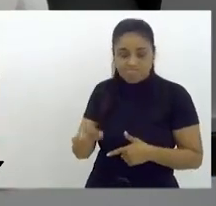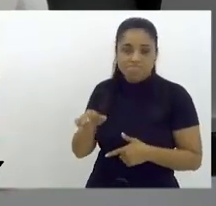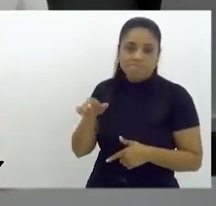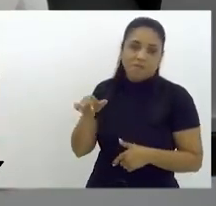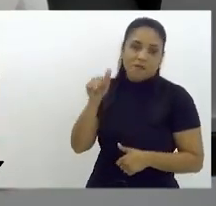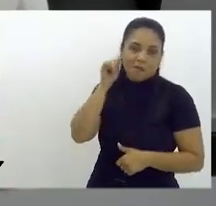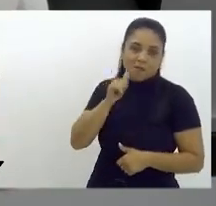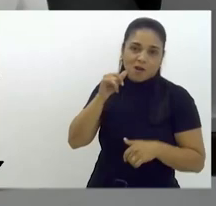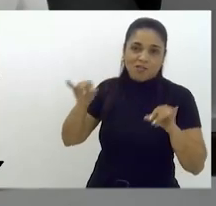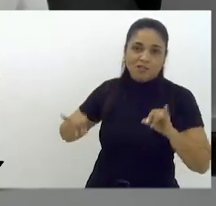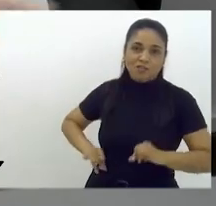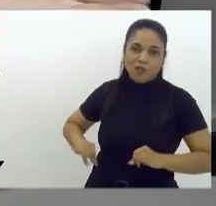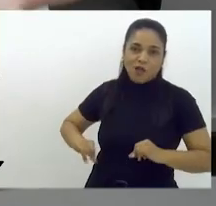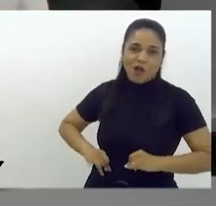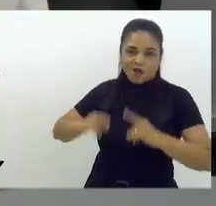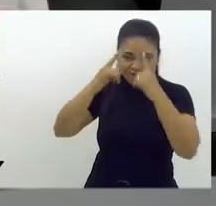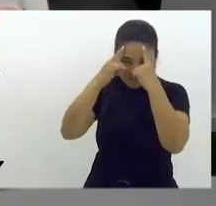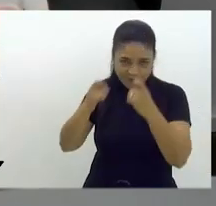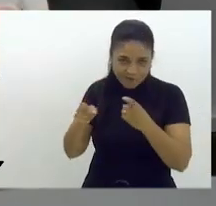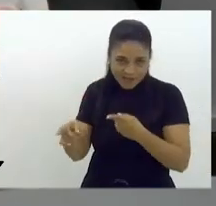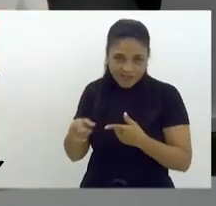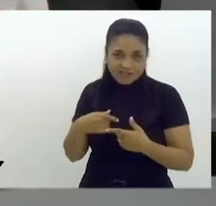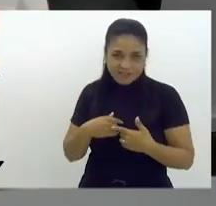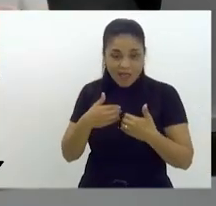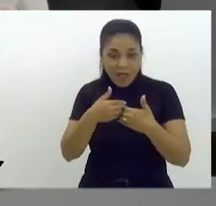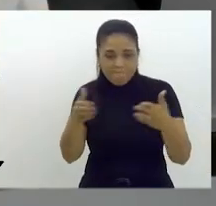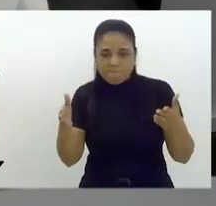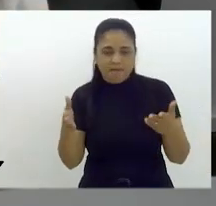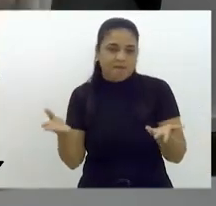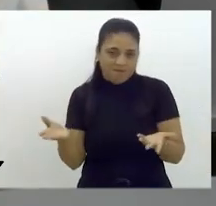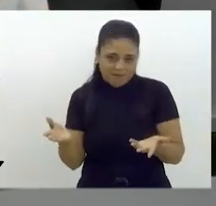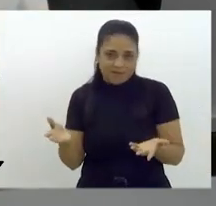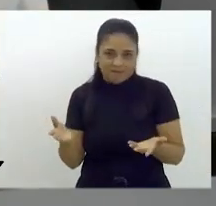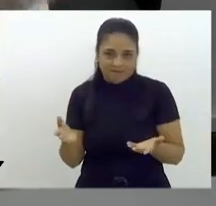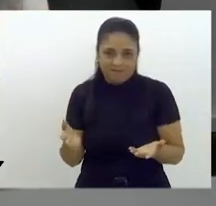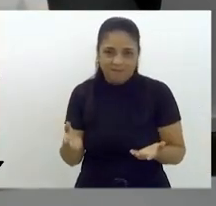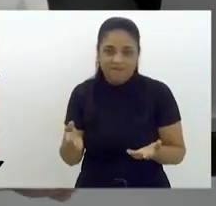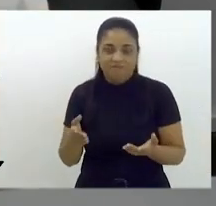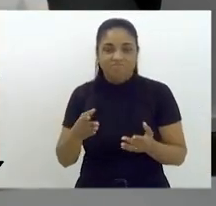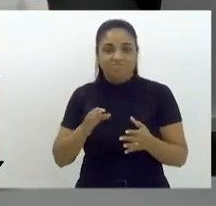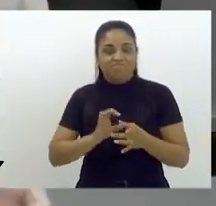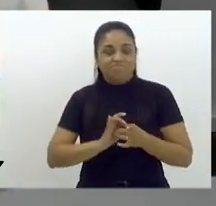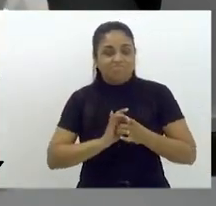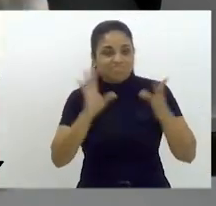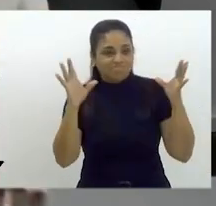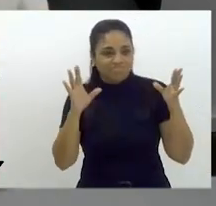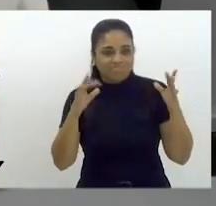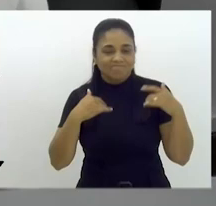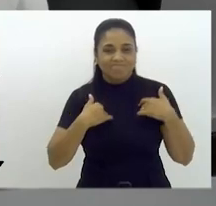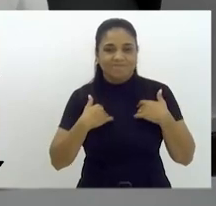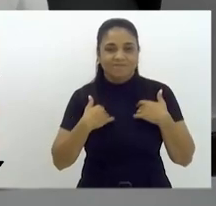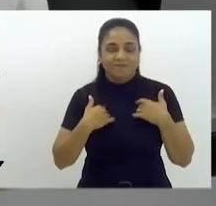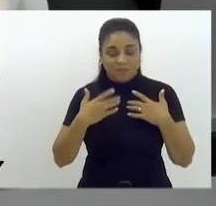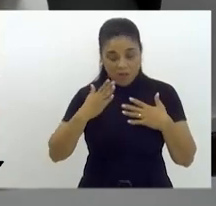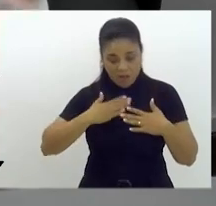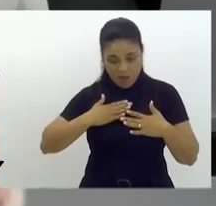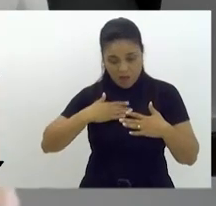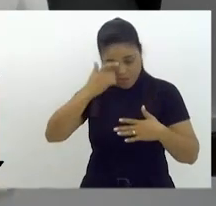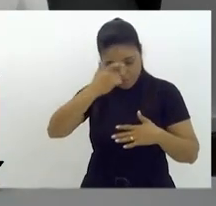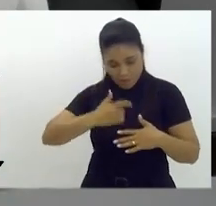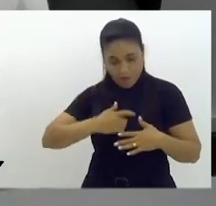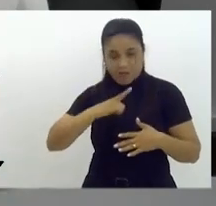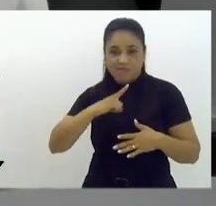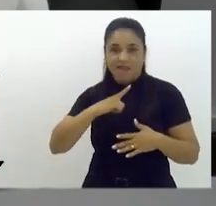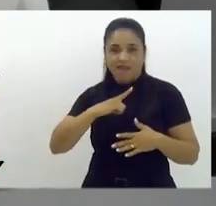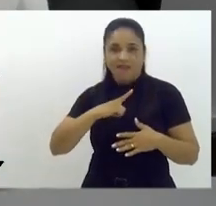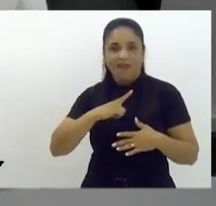E essa violência é uma porta aberta para violência contra mulher esse tipo de autorização e de estigma que pesa sobre a mulher é uma porta